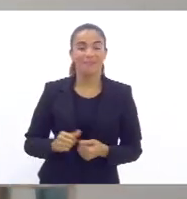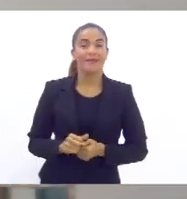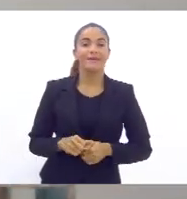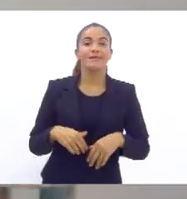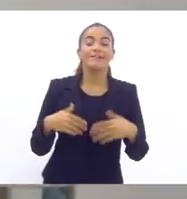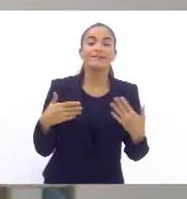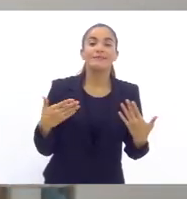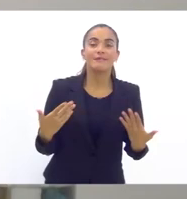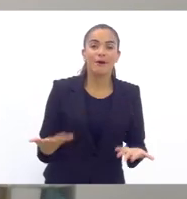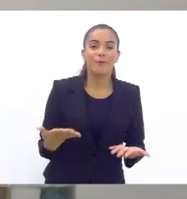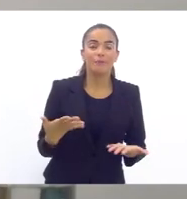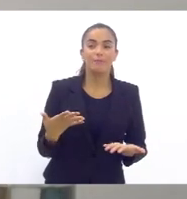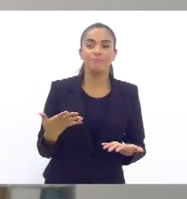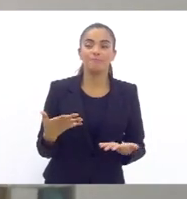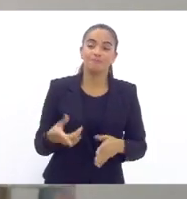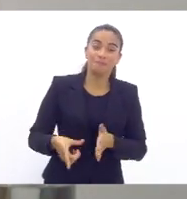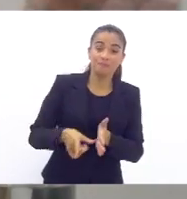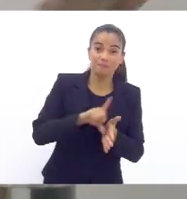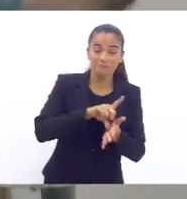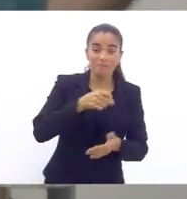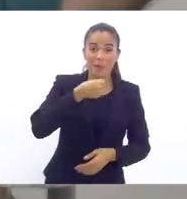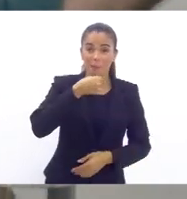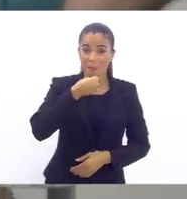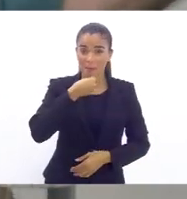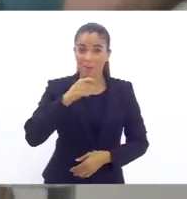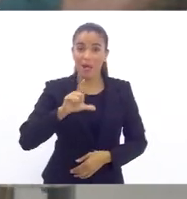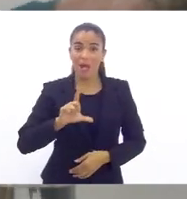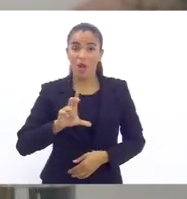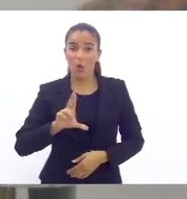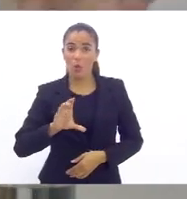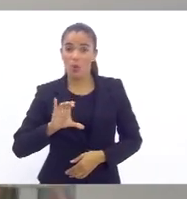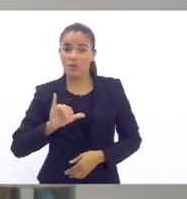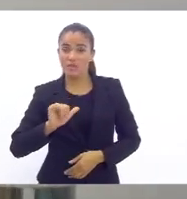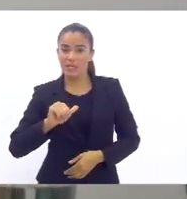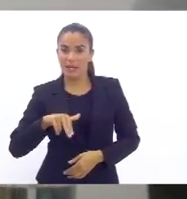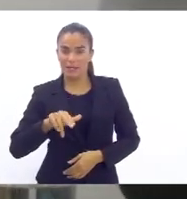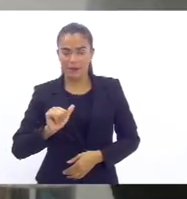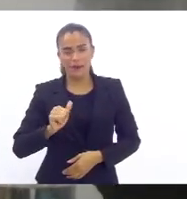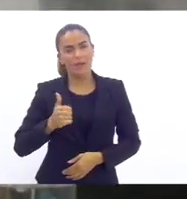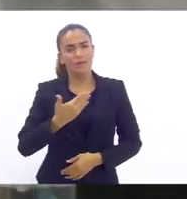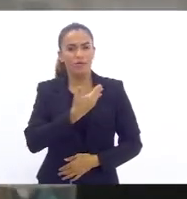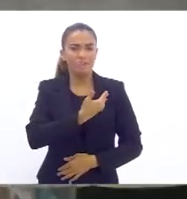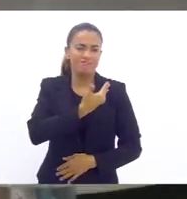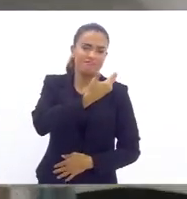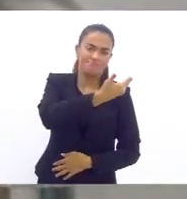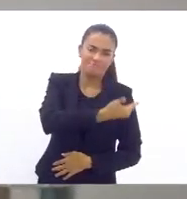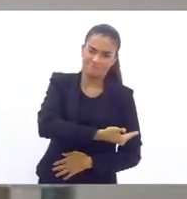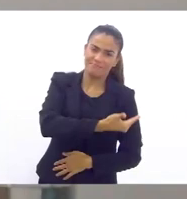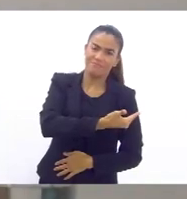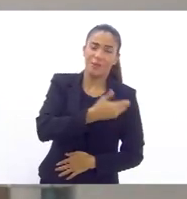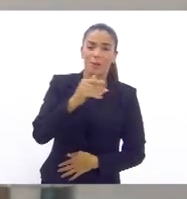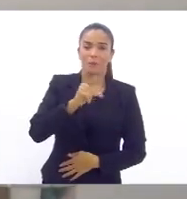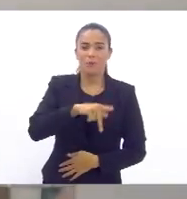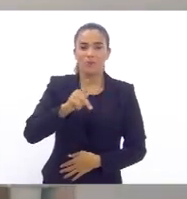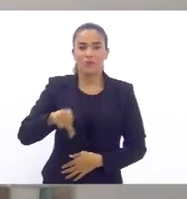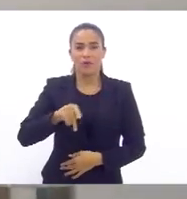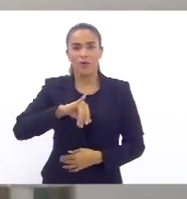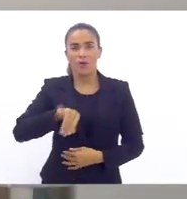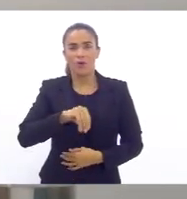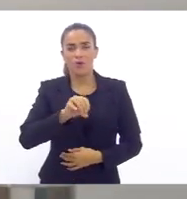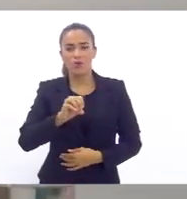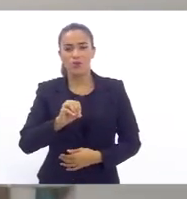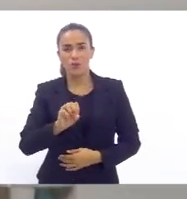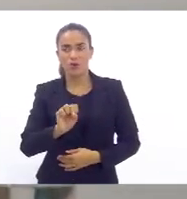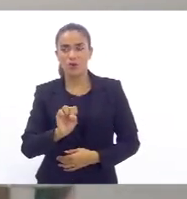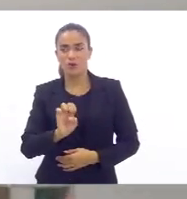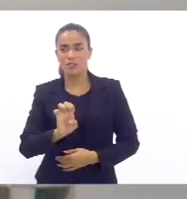de passar para Luciana eu vou passar para o meu companheiro Professor José marque